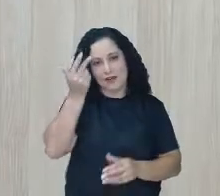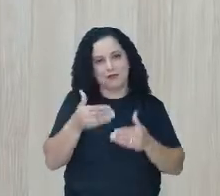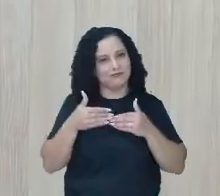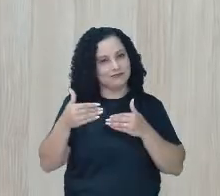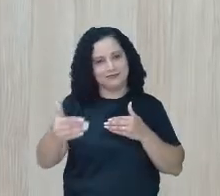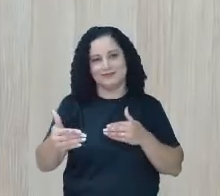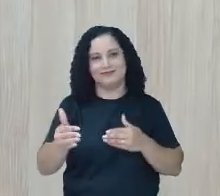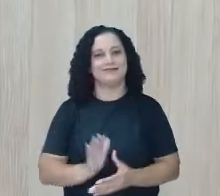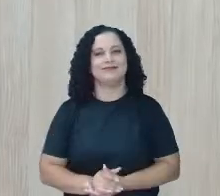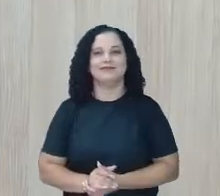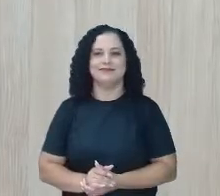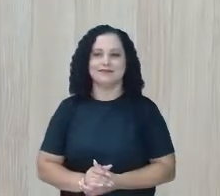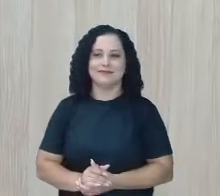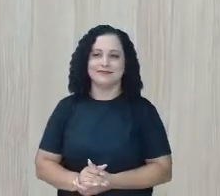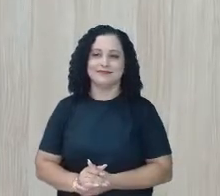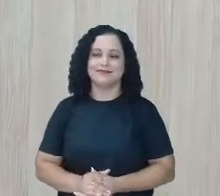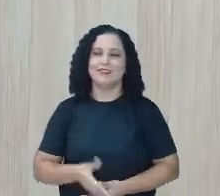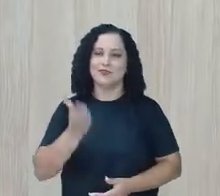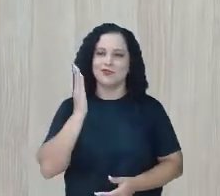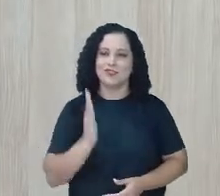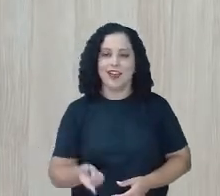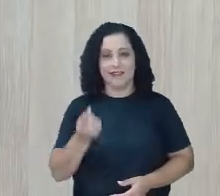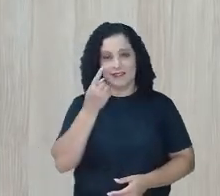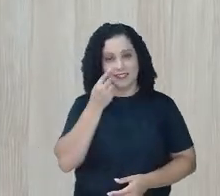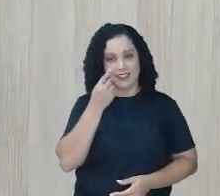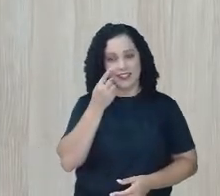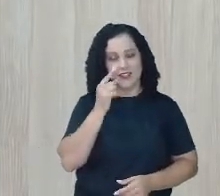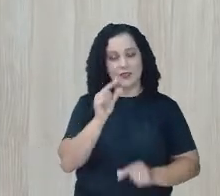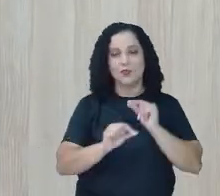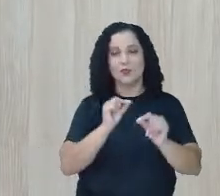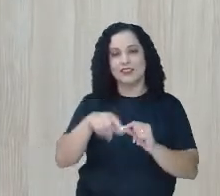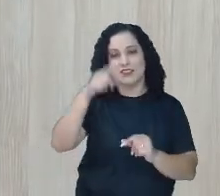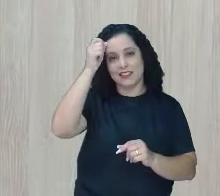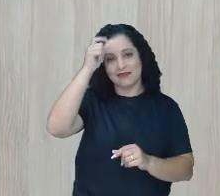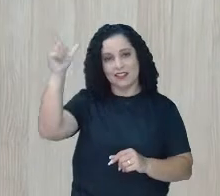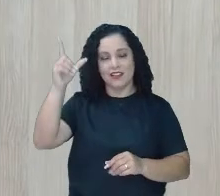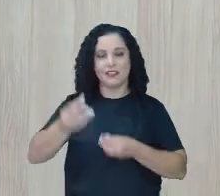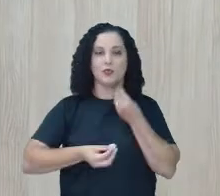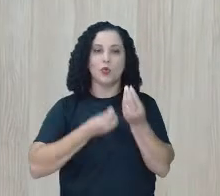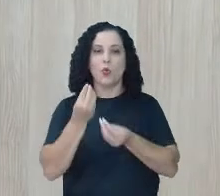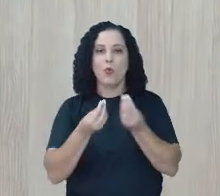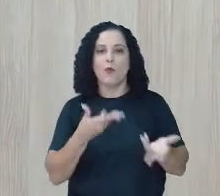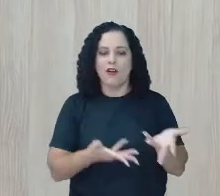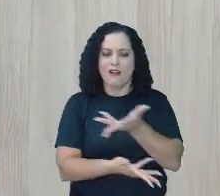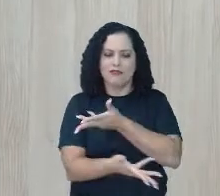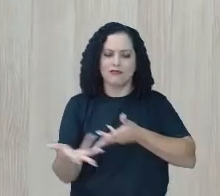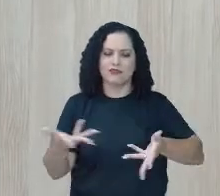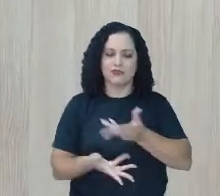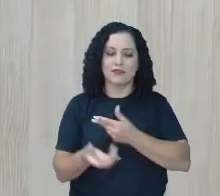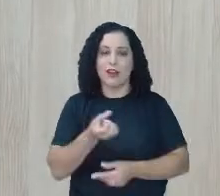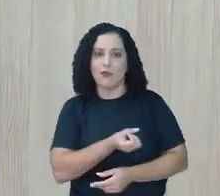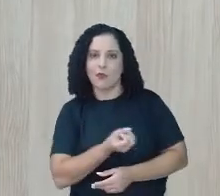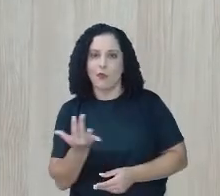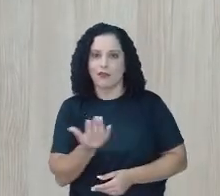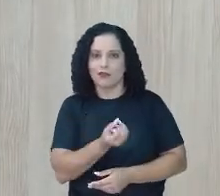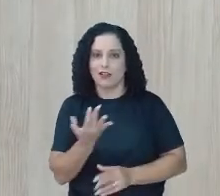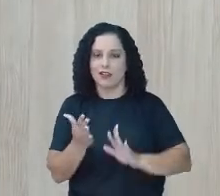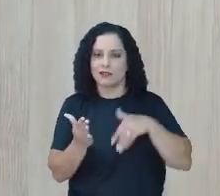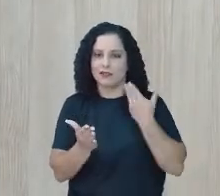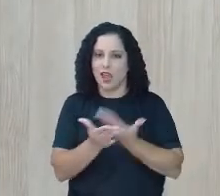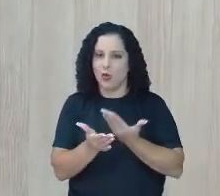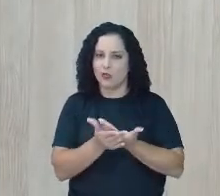né, gente? Então, a gente já verificou essa ideia de como relacionar a quantidade de diagonais em outras